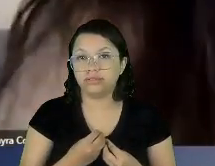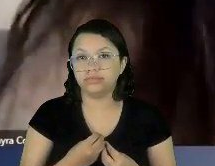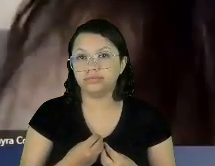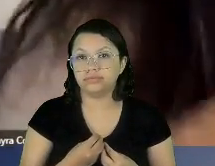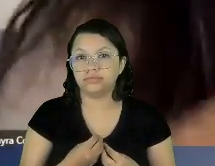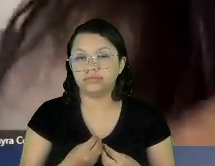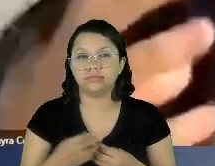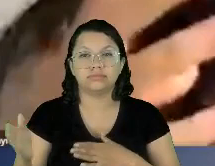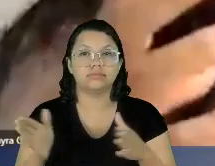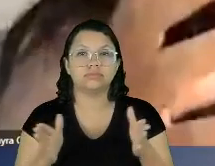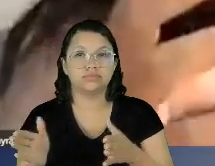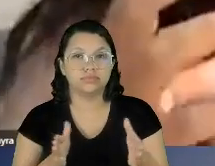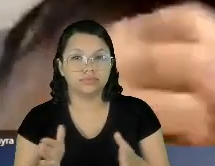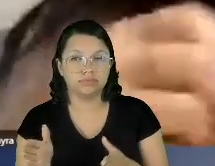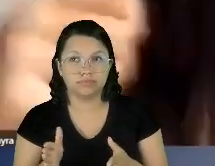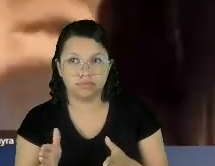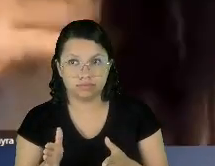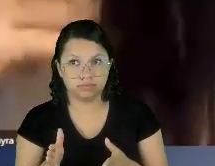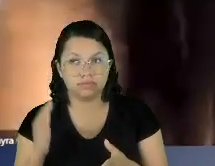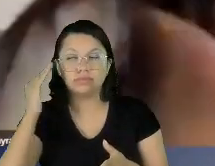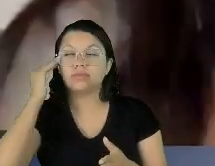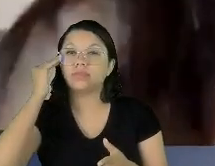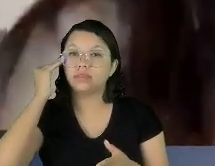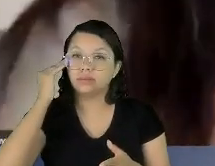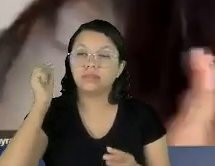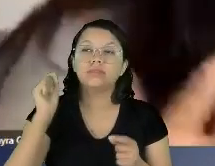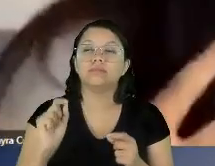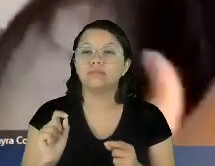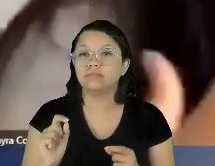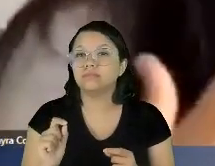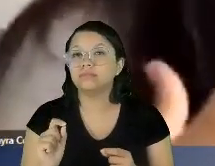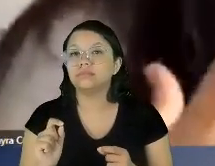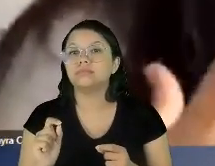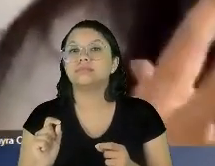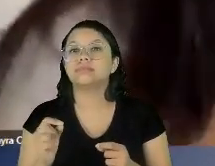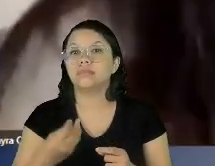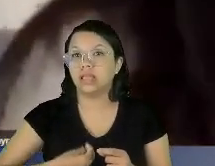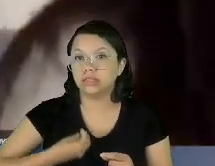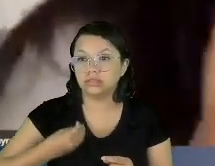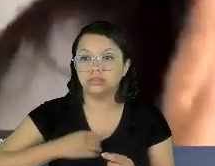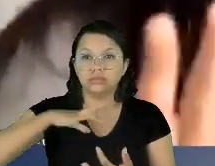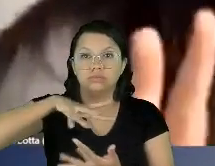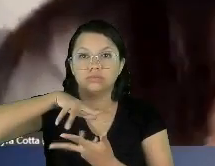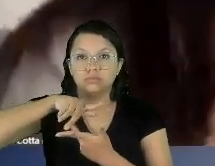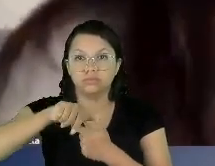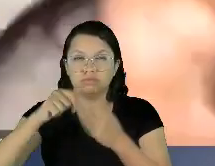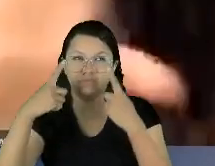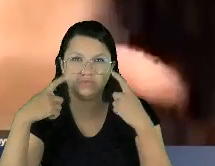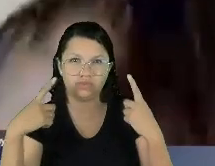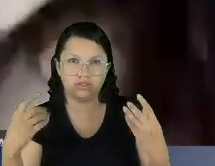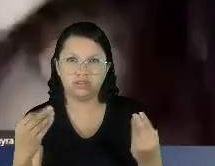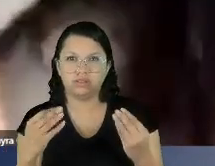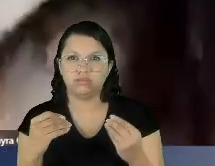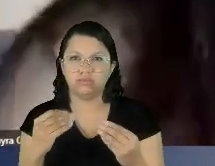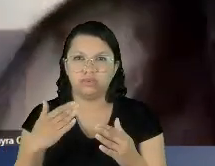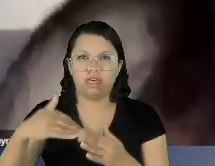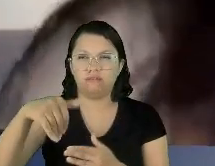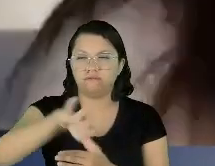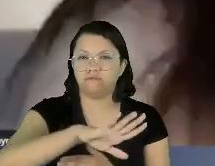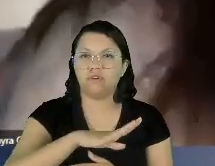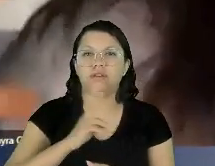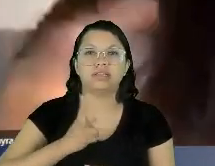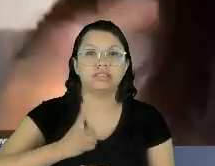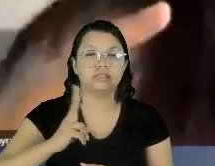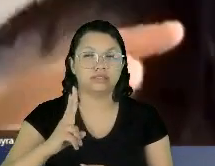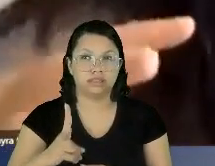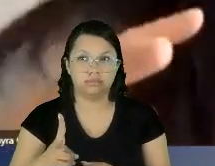vem com, na verdade, o momento de entendimento de que existe um mundo muito violento lá